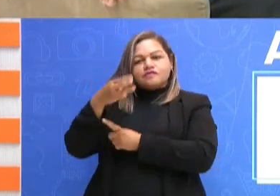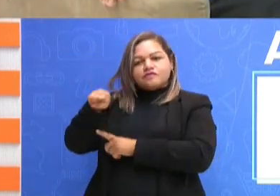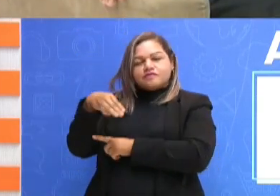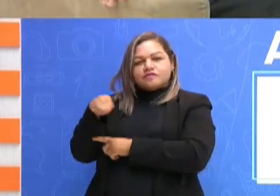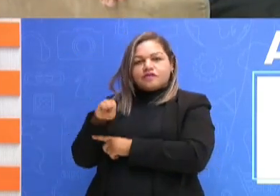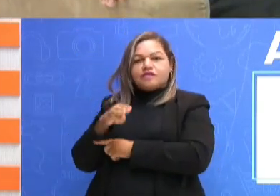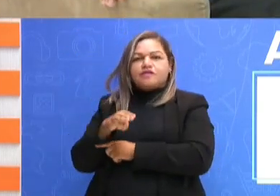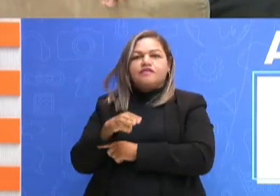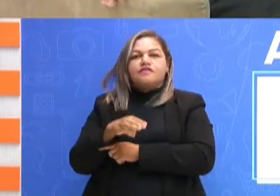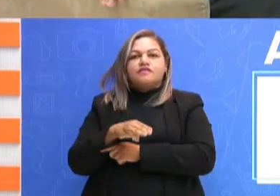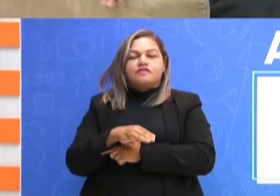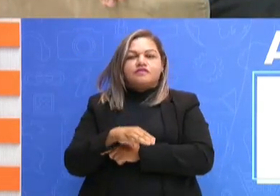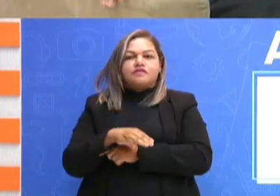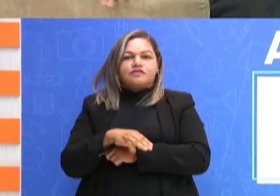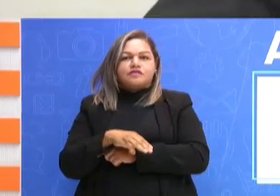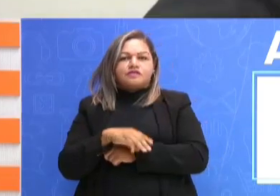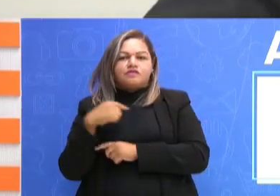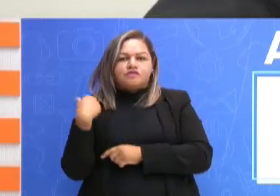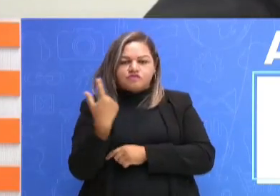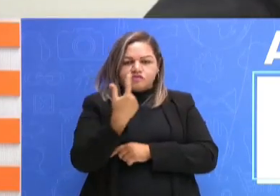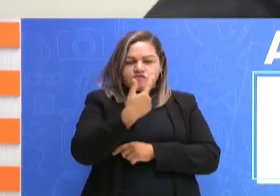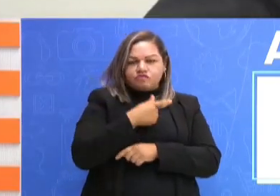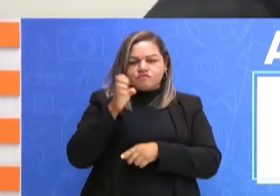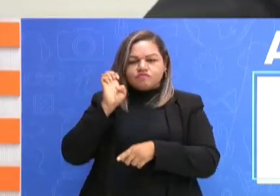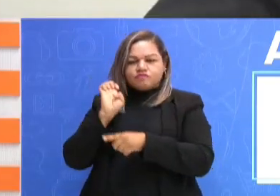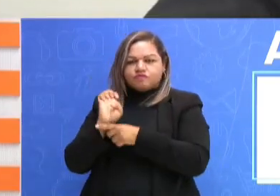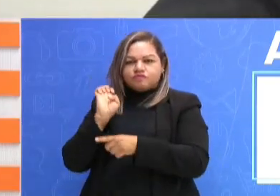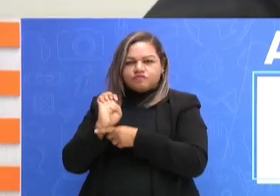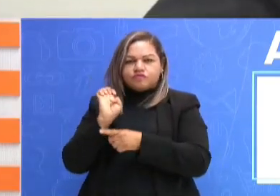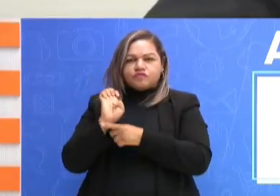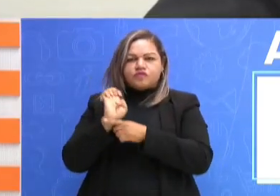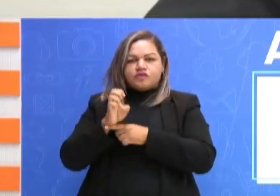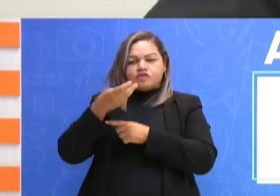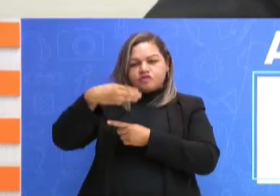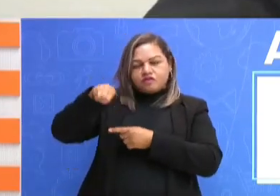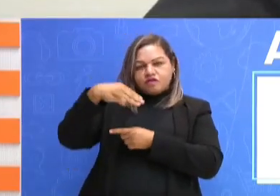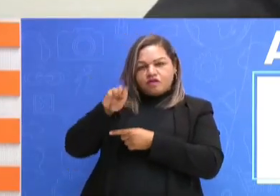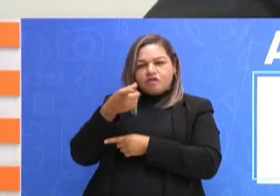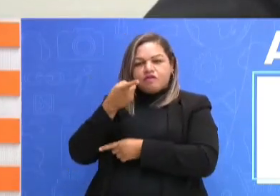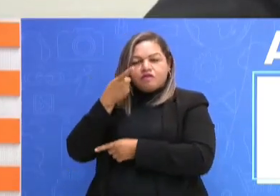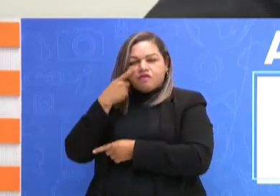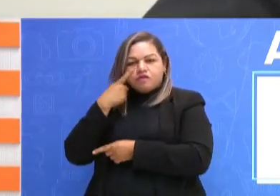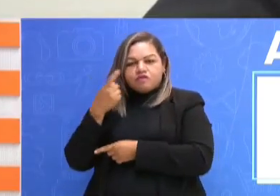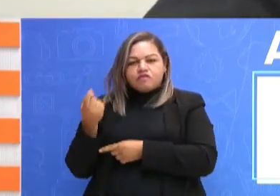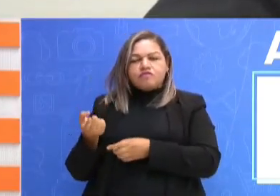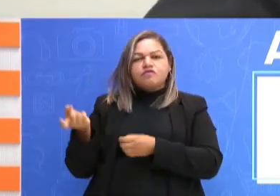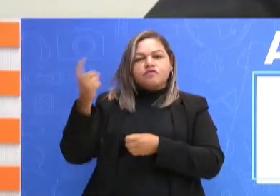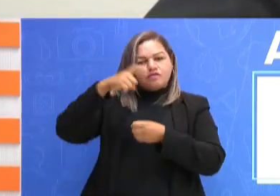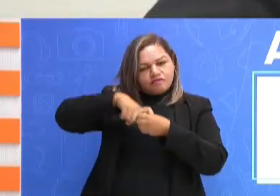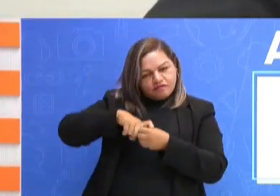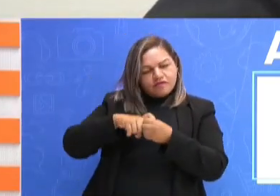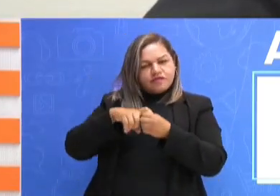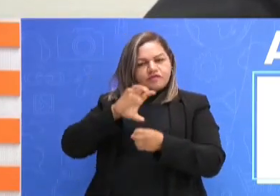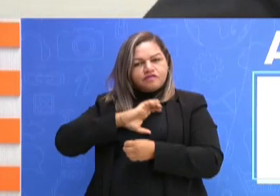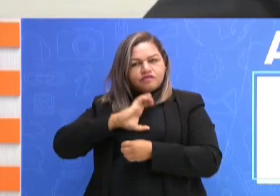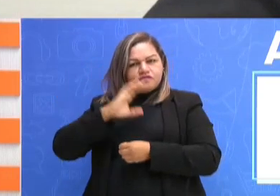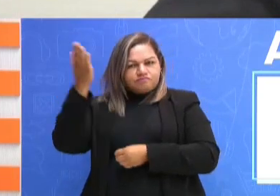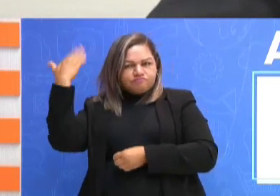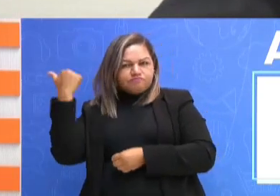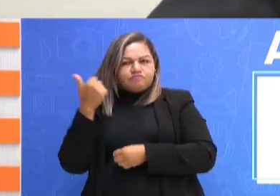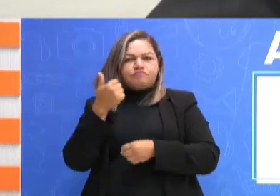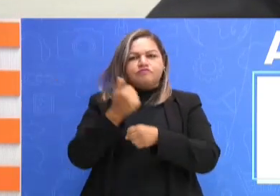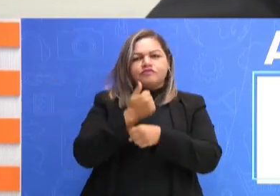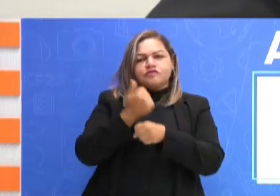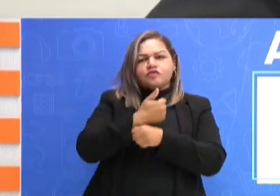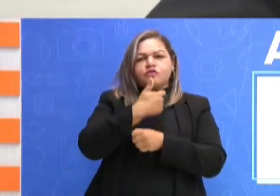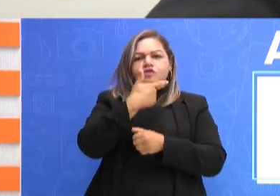prefeito. É uma votação muito expressiva mesmo. O estado do Maranhão olhou novamente para Caxias como olhou em 2016. Né?